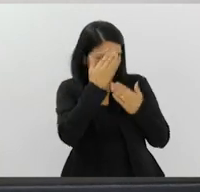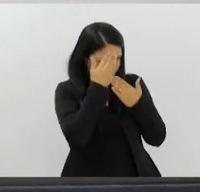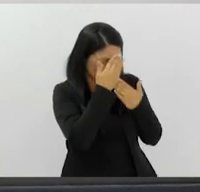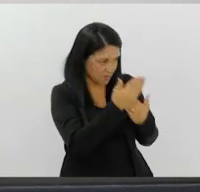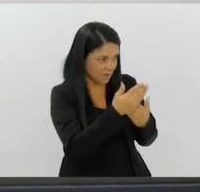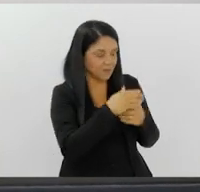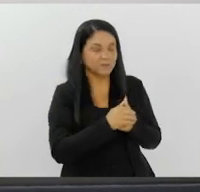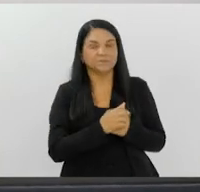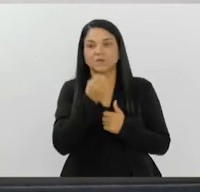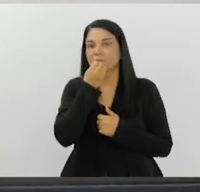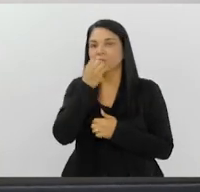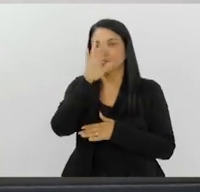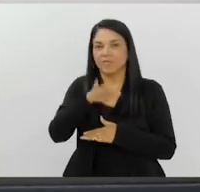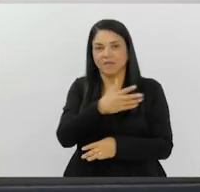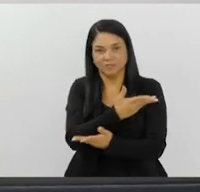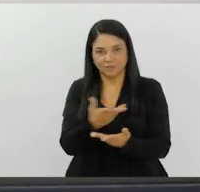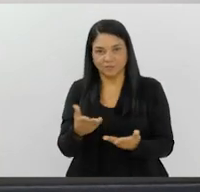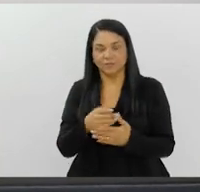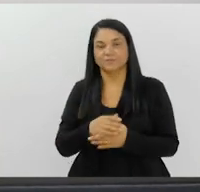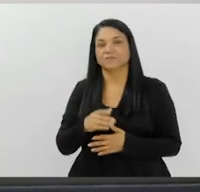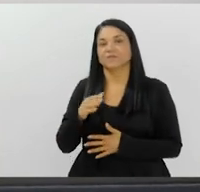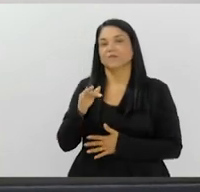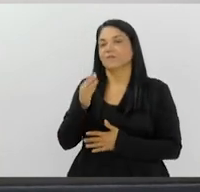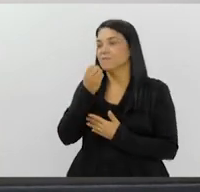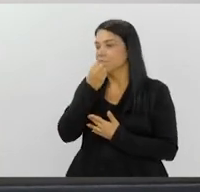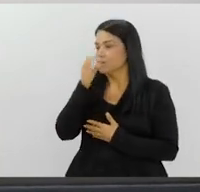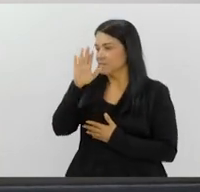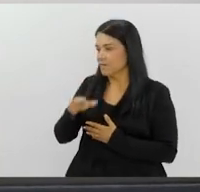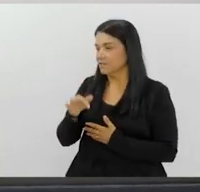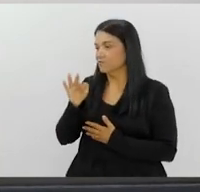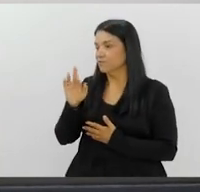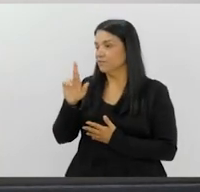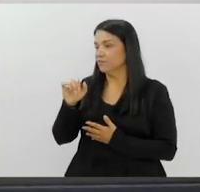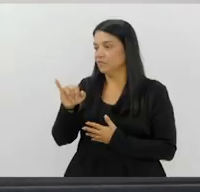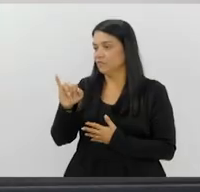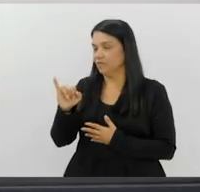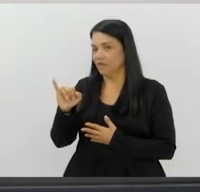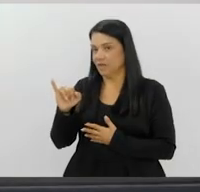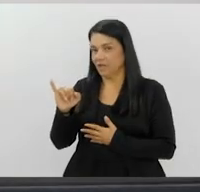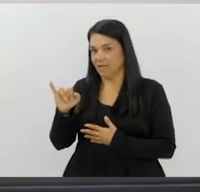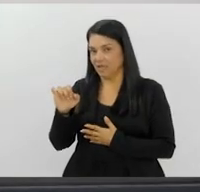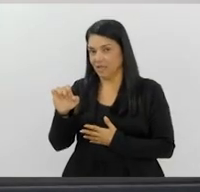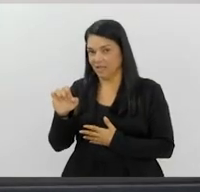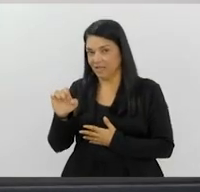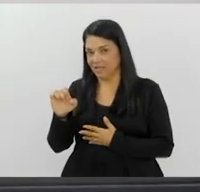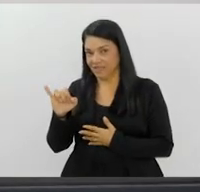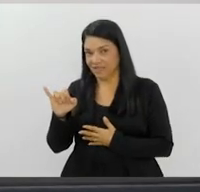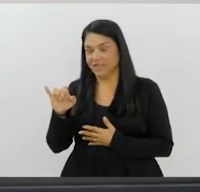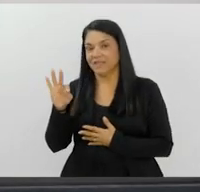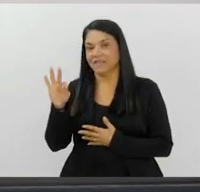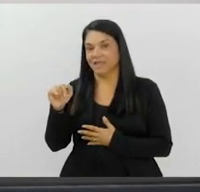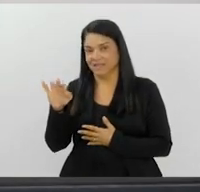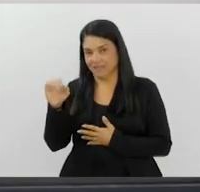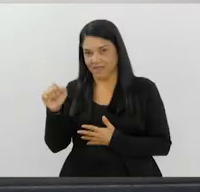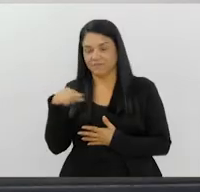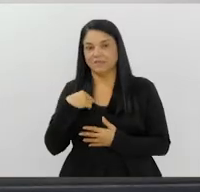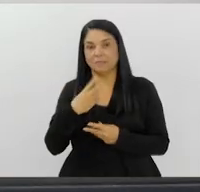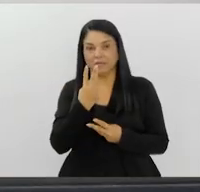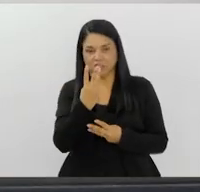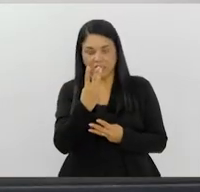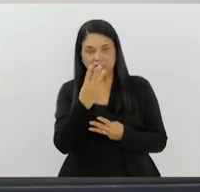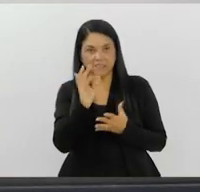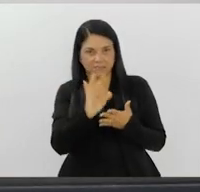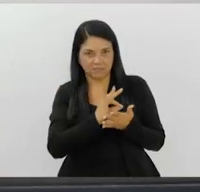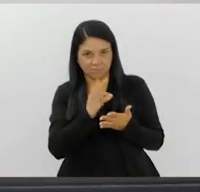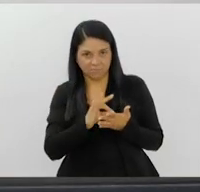muito bem boa tarde para todos boa tarde freit Tatá olha há três há três mais inscritos a gente tá caminhando pro